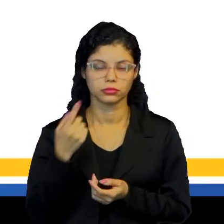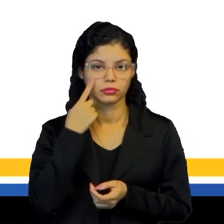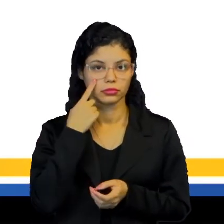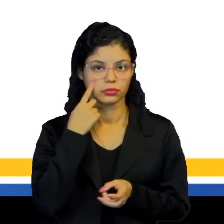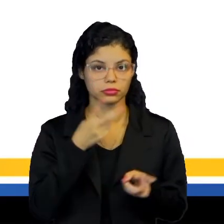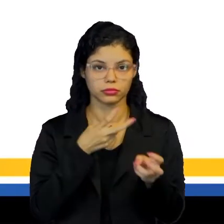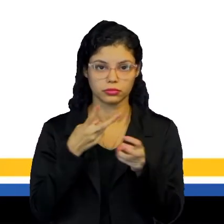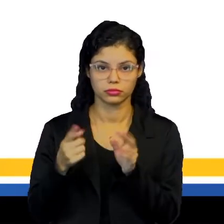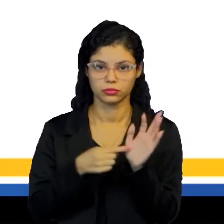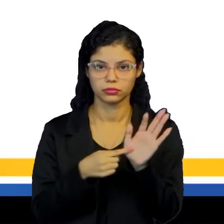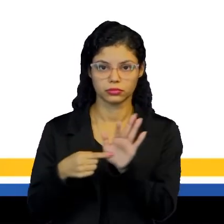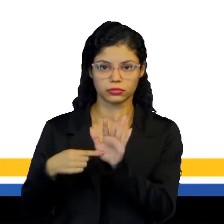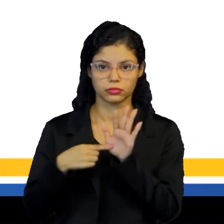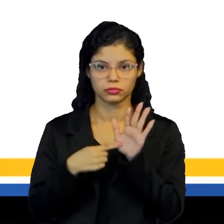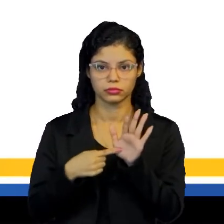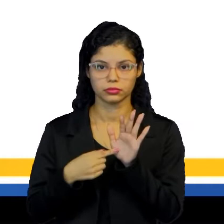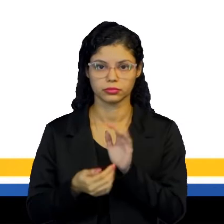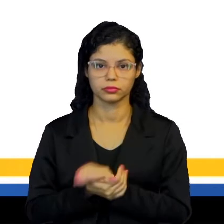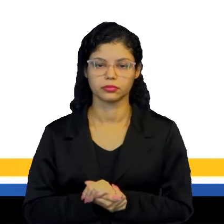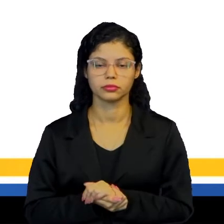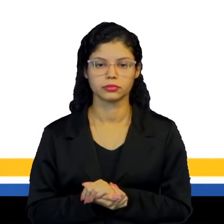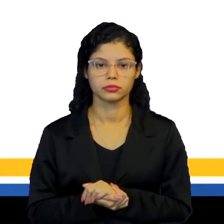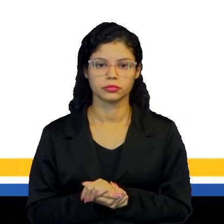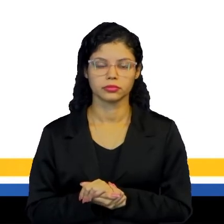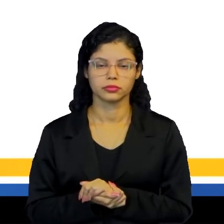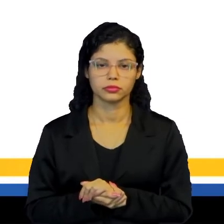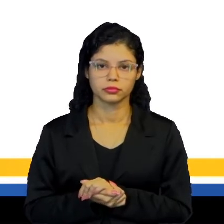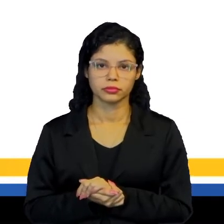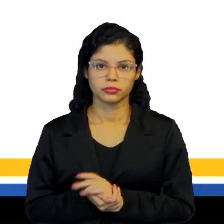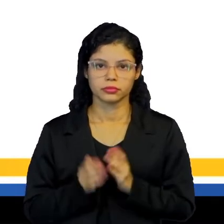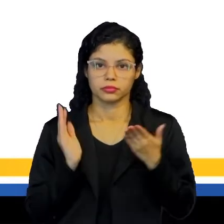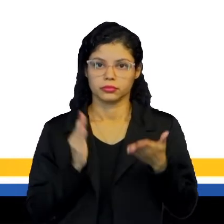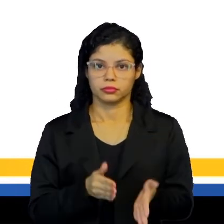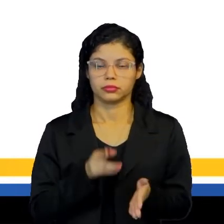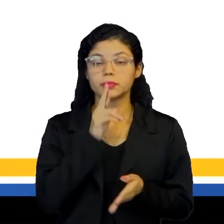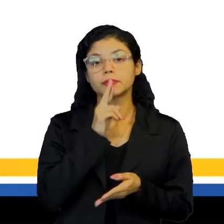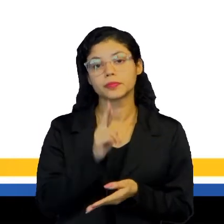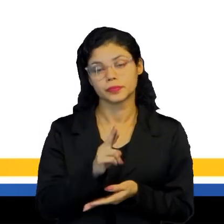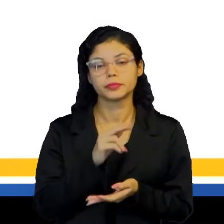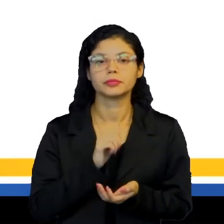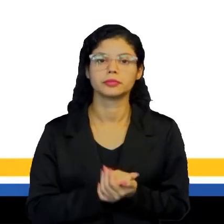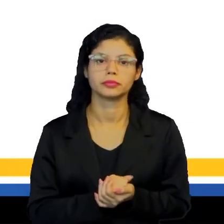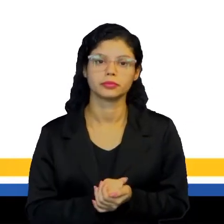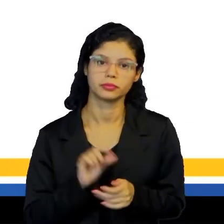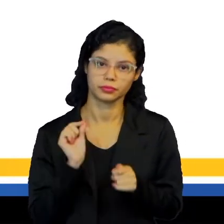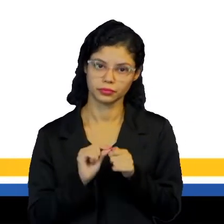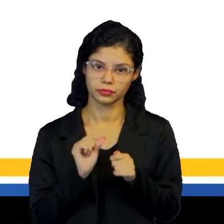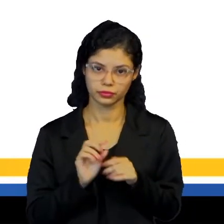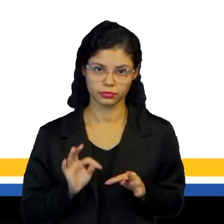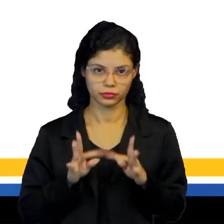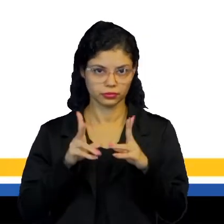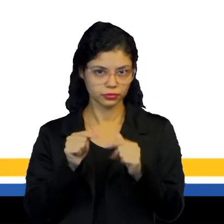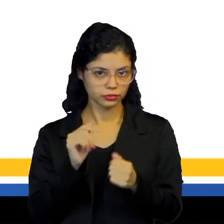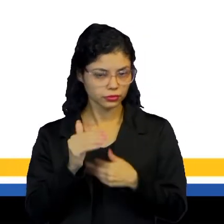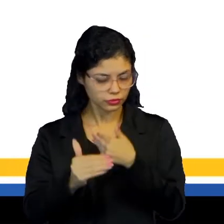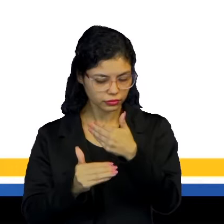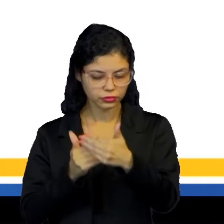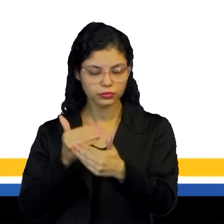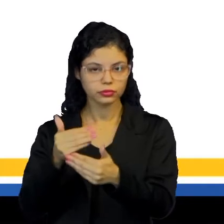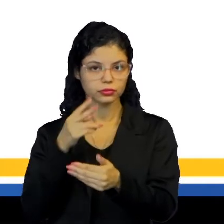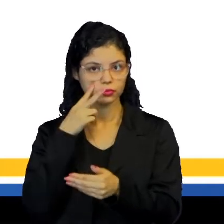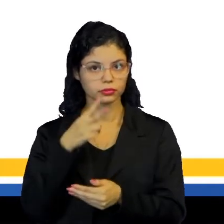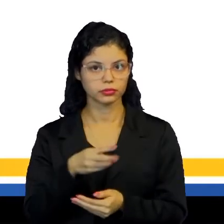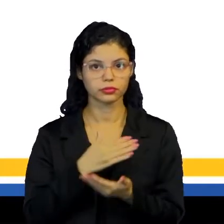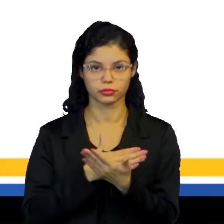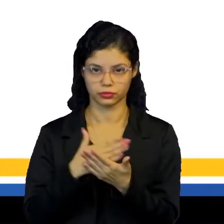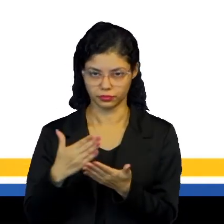ela também mostra, tá? Para chegar nesse resultado, é feito todo aquele processo que a gente